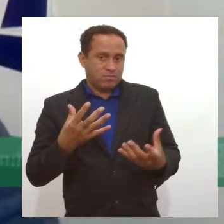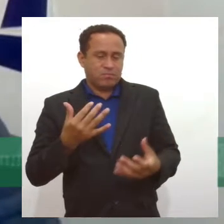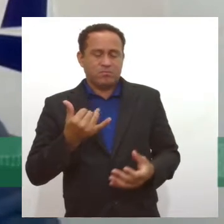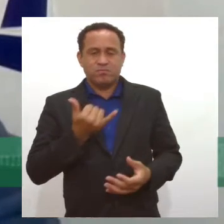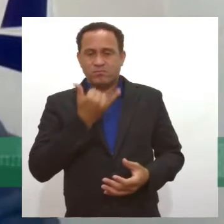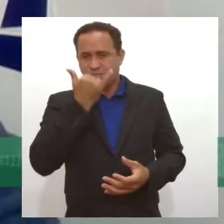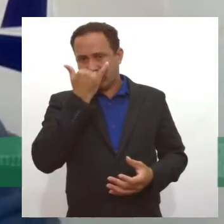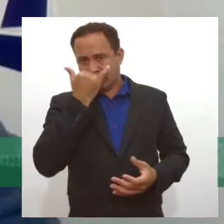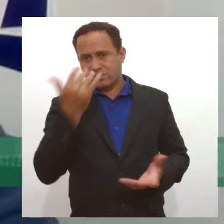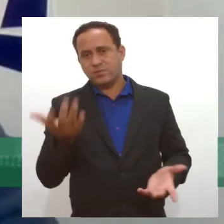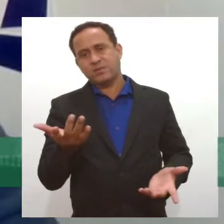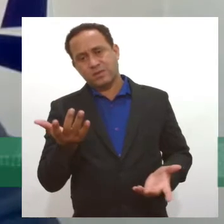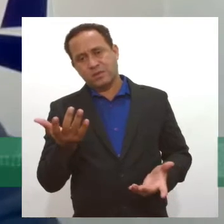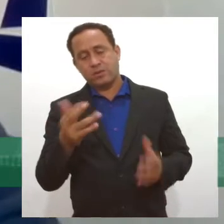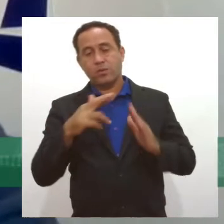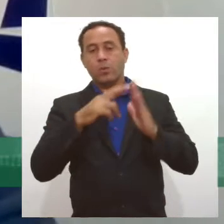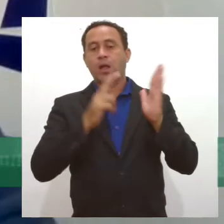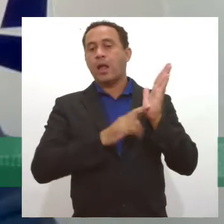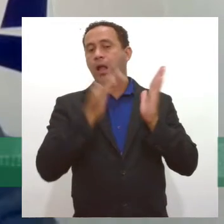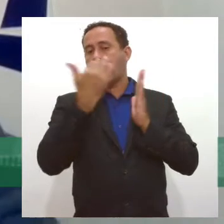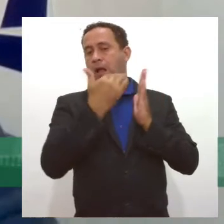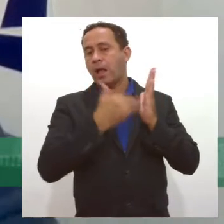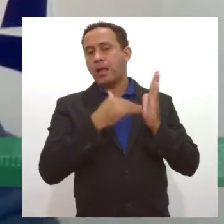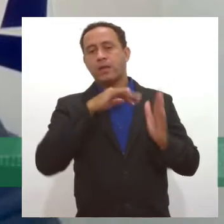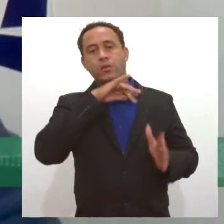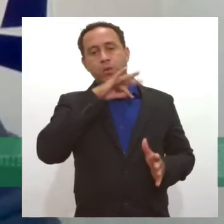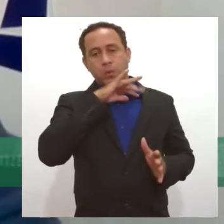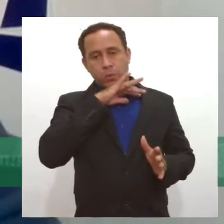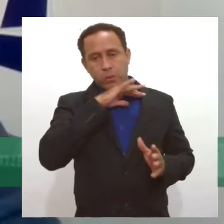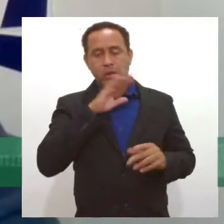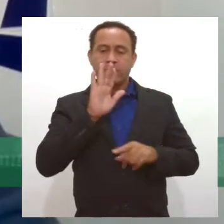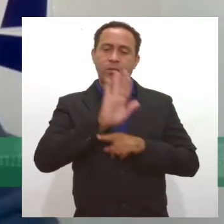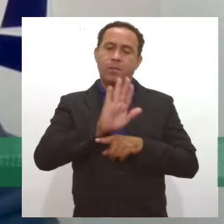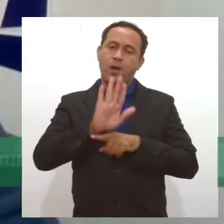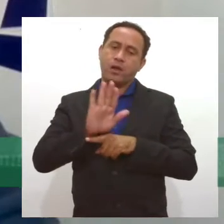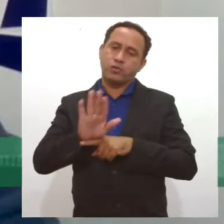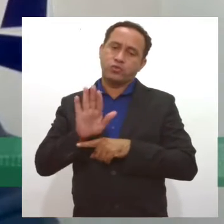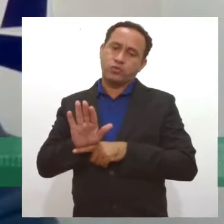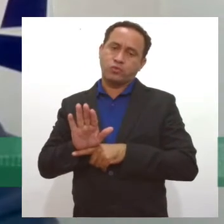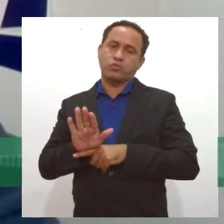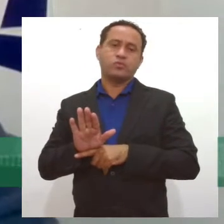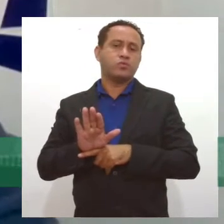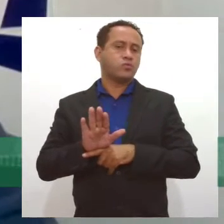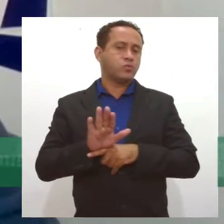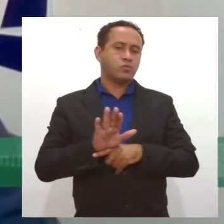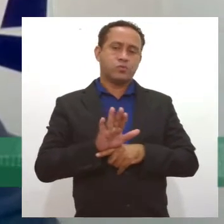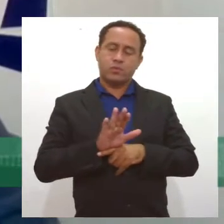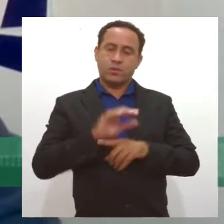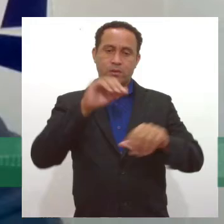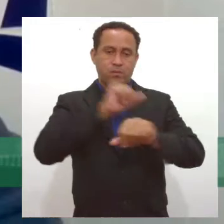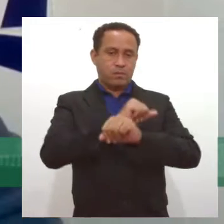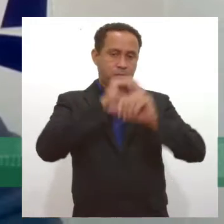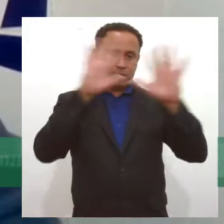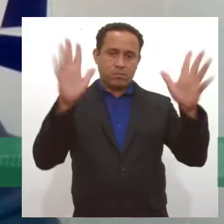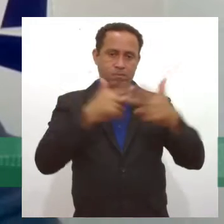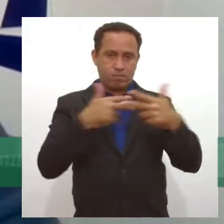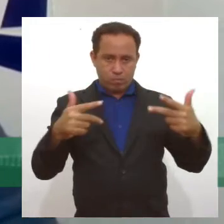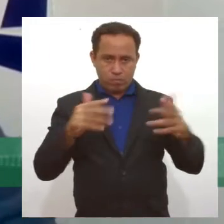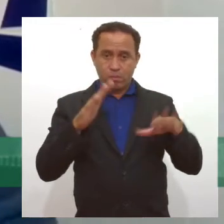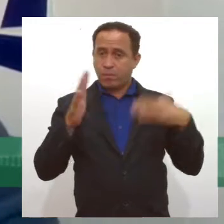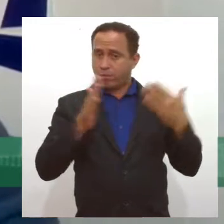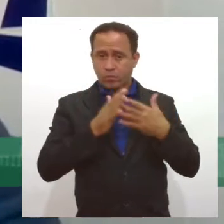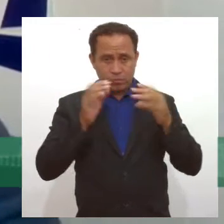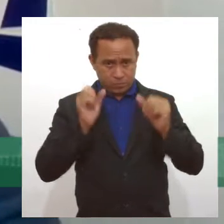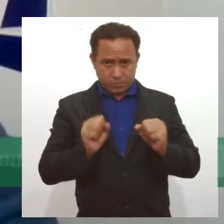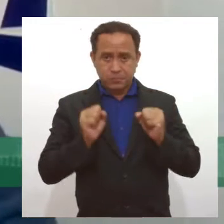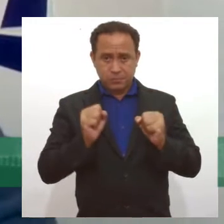Então, a regra não é algo ruim, ela vem para beneficiar, para gerar um entendimento claro sobre as coisas, para que todo mundo